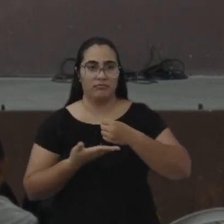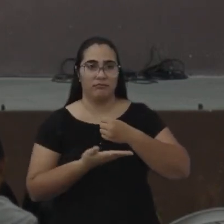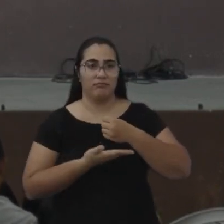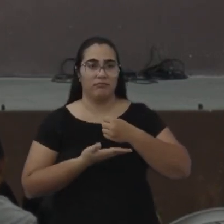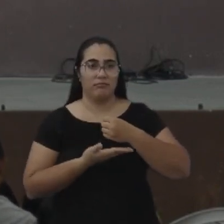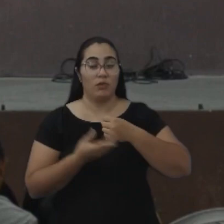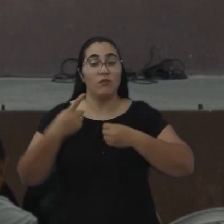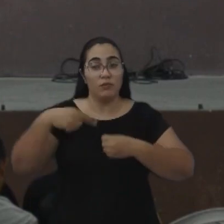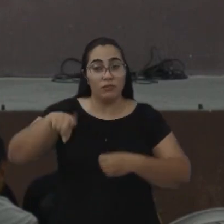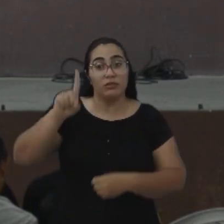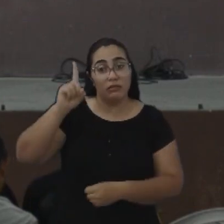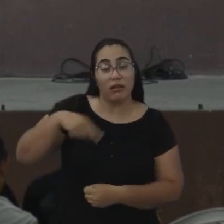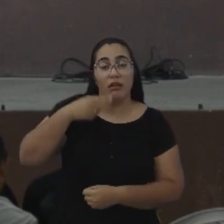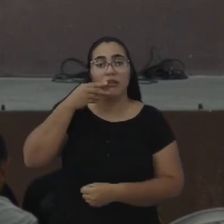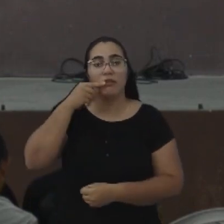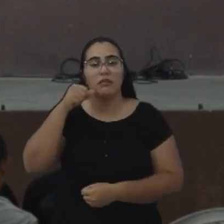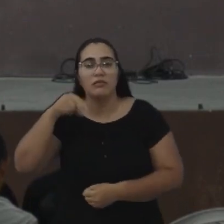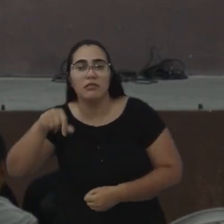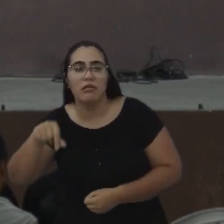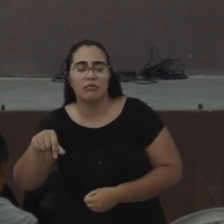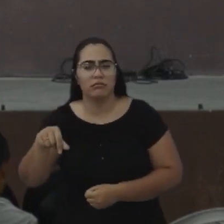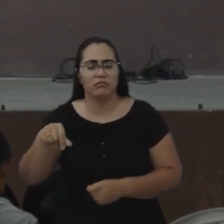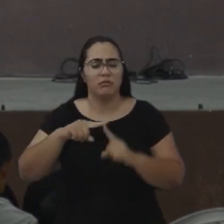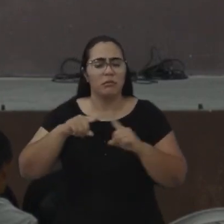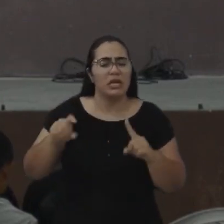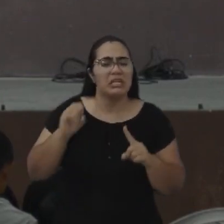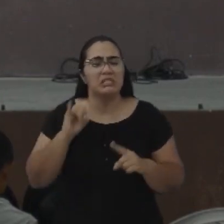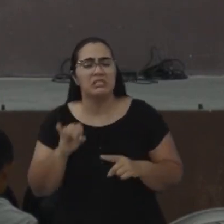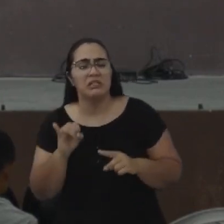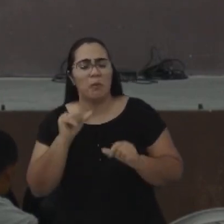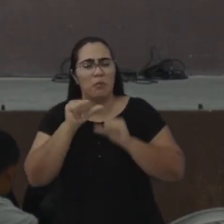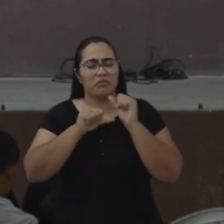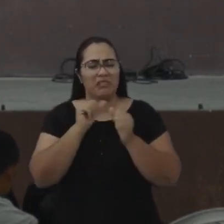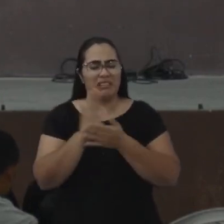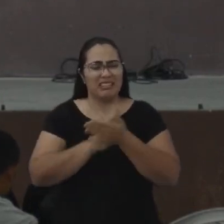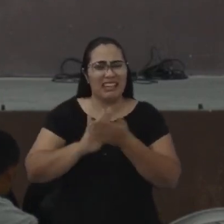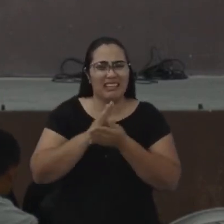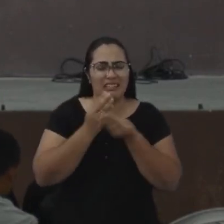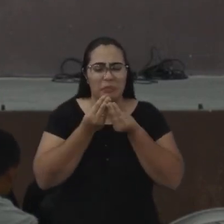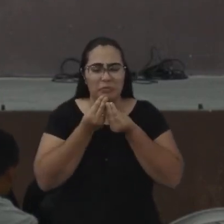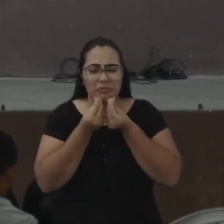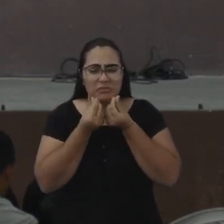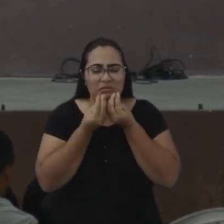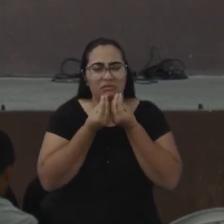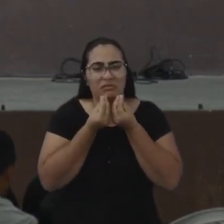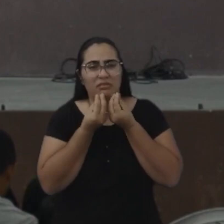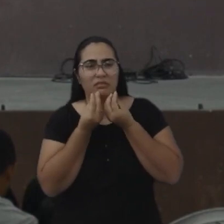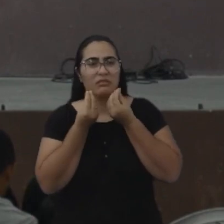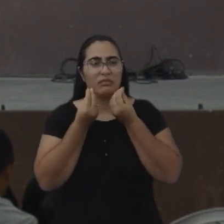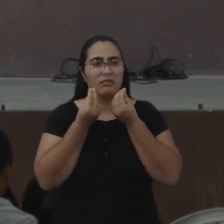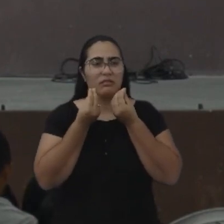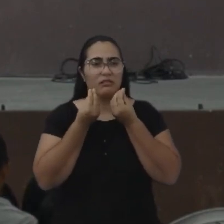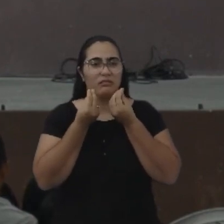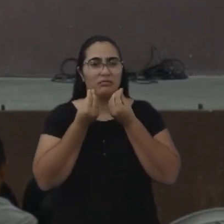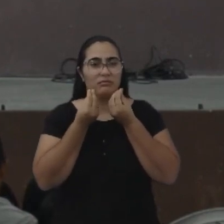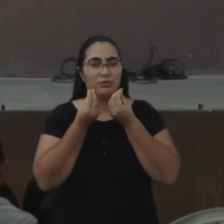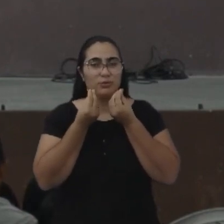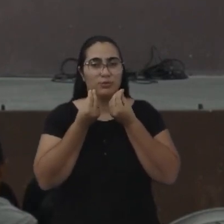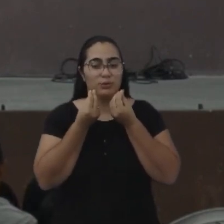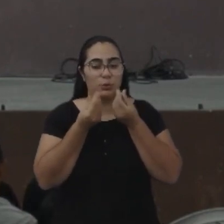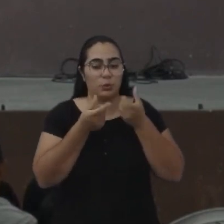Vocês são sal, mas se vocês não causarem o impacto que o sal causa, aonde ele é